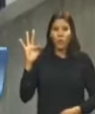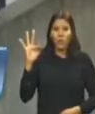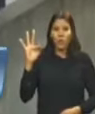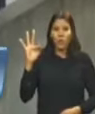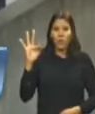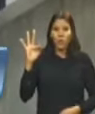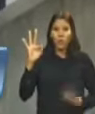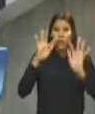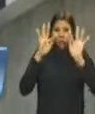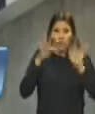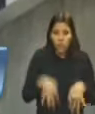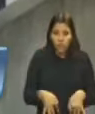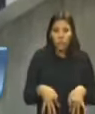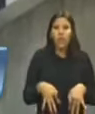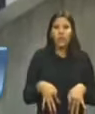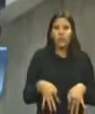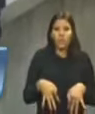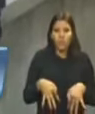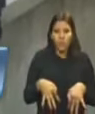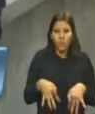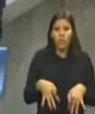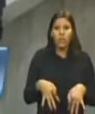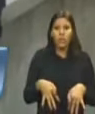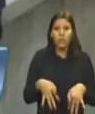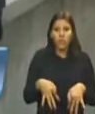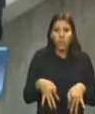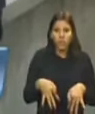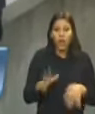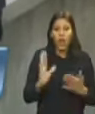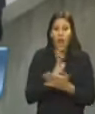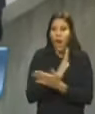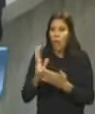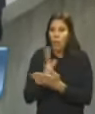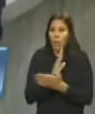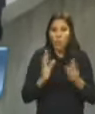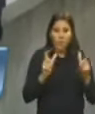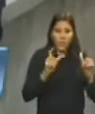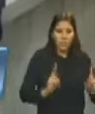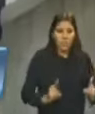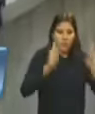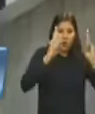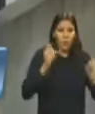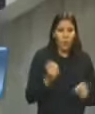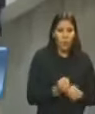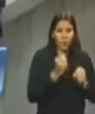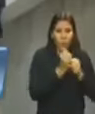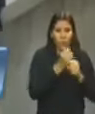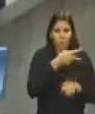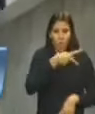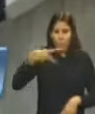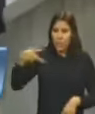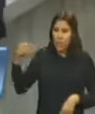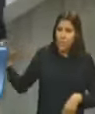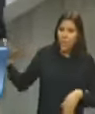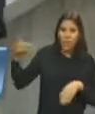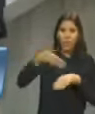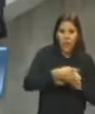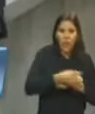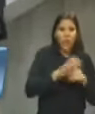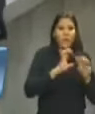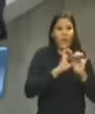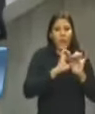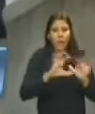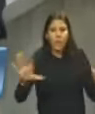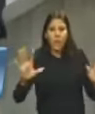terminou o que estava em construção, algumas unidades, inclusive o atual presidente veio, entregou no início, se